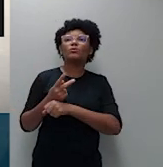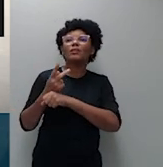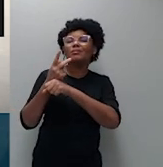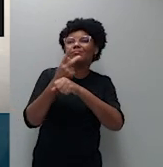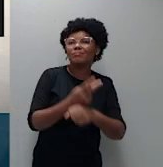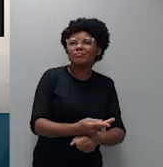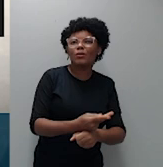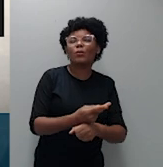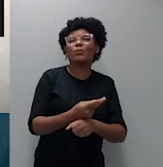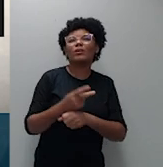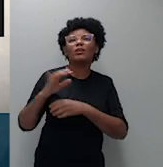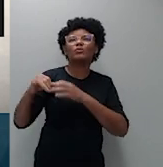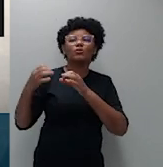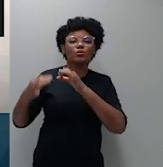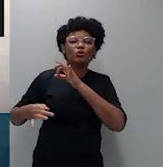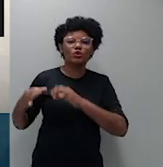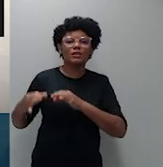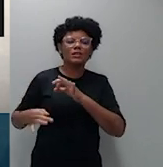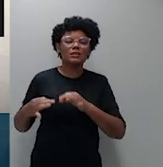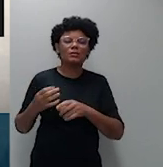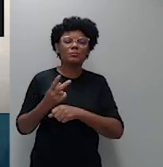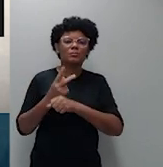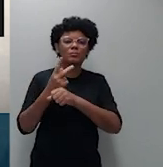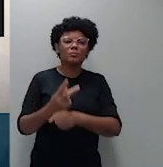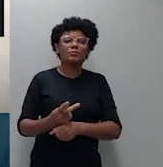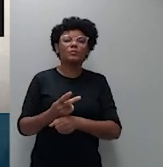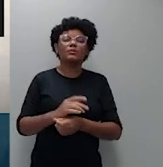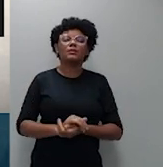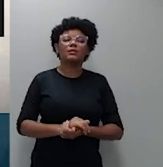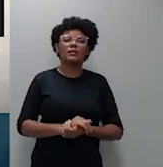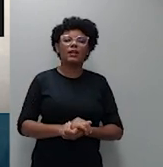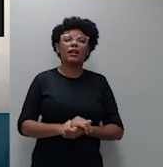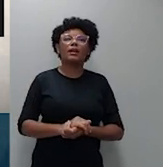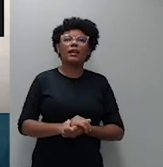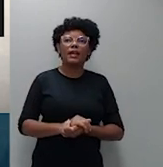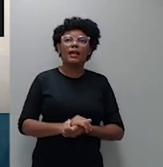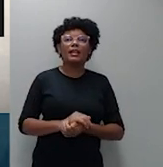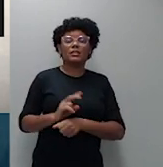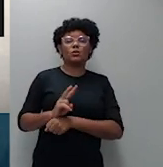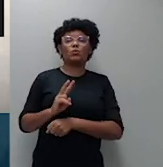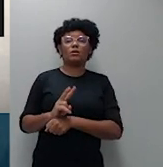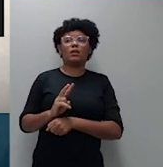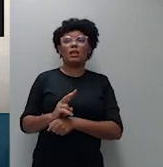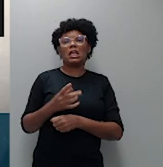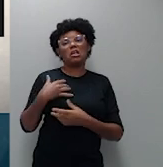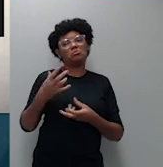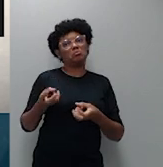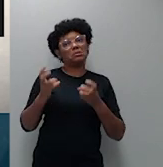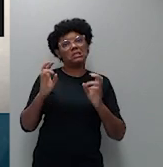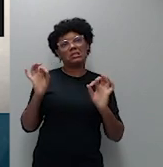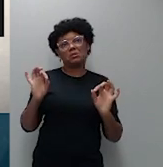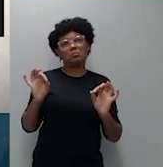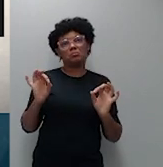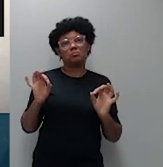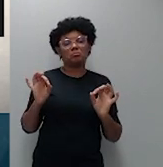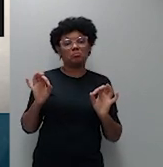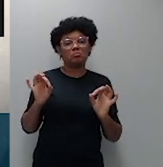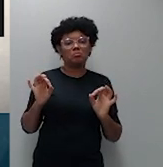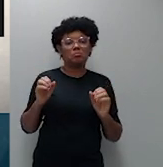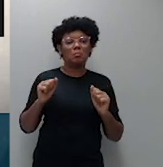buscando essa tutela não vejo como isso possa